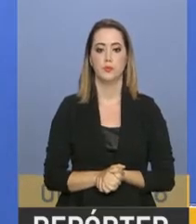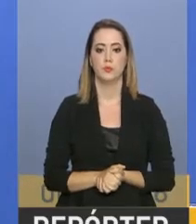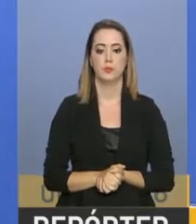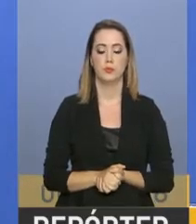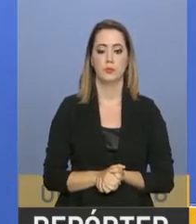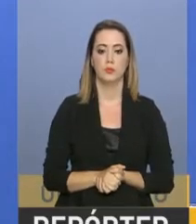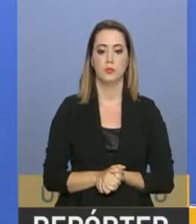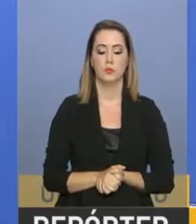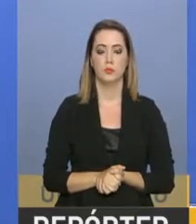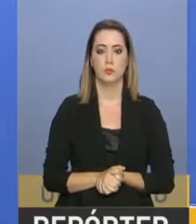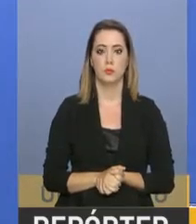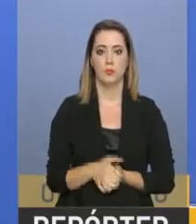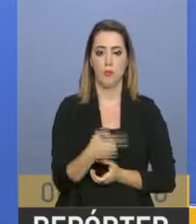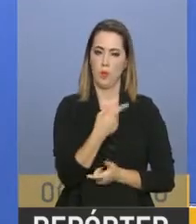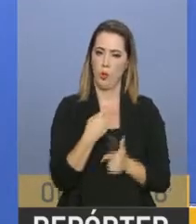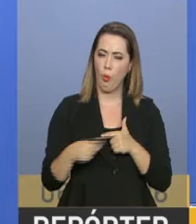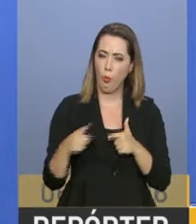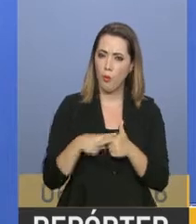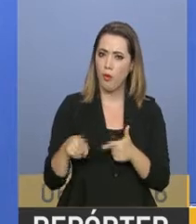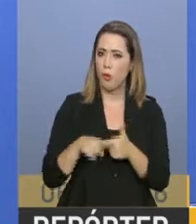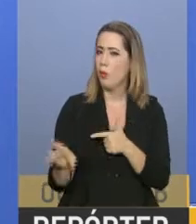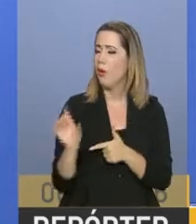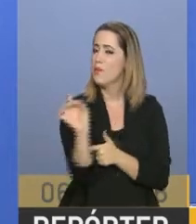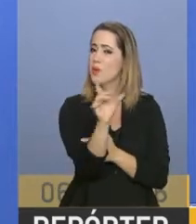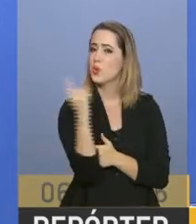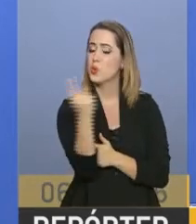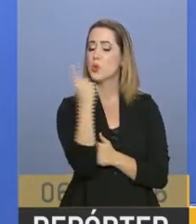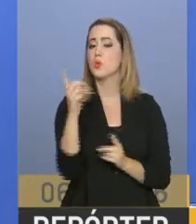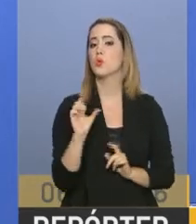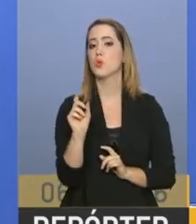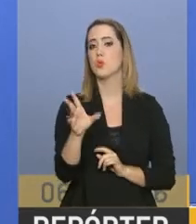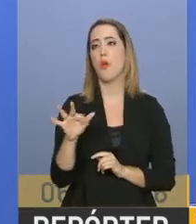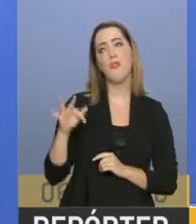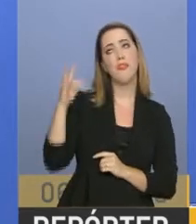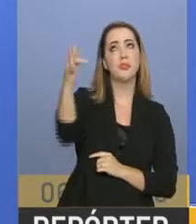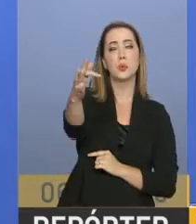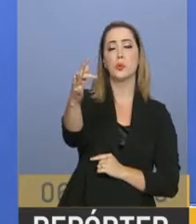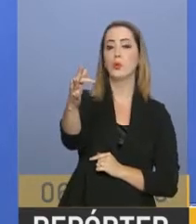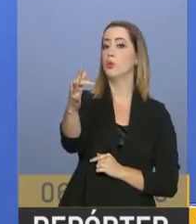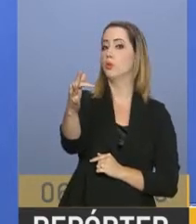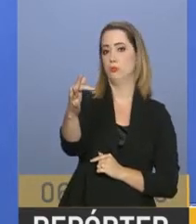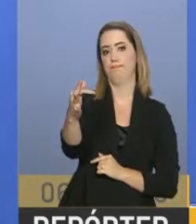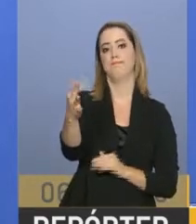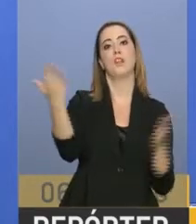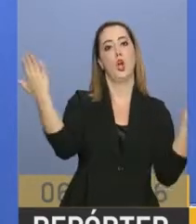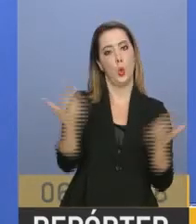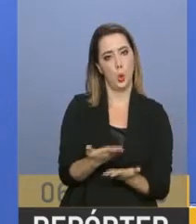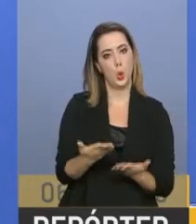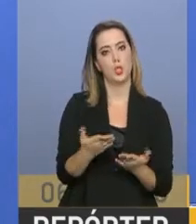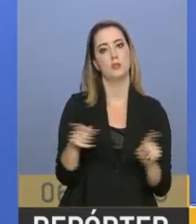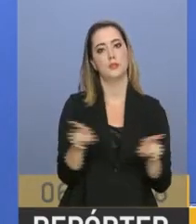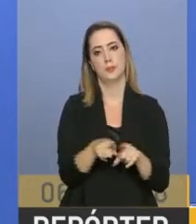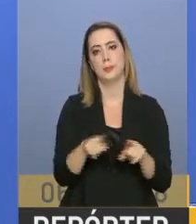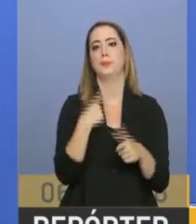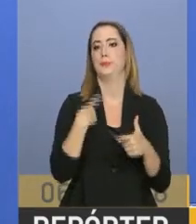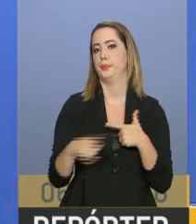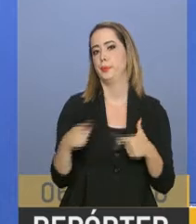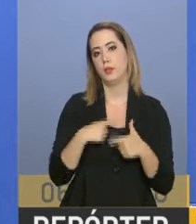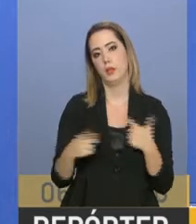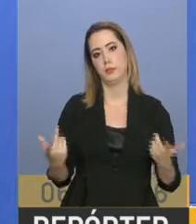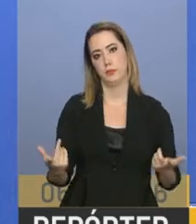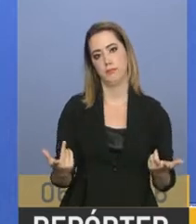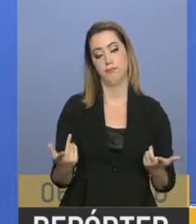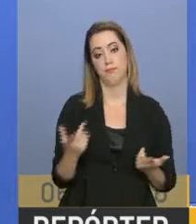a questão não é somente uma questão de futuro é uma questão de presente também